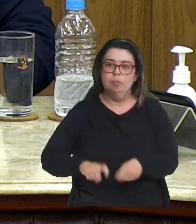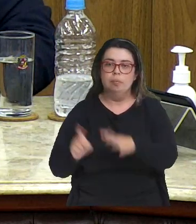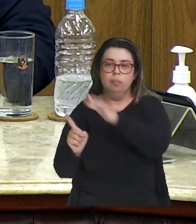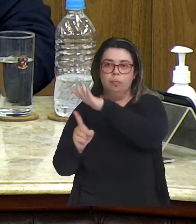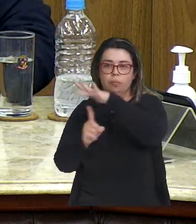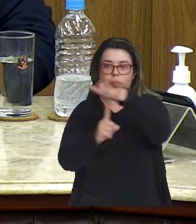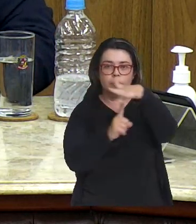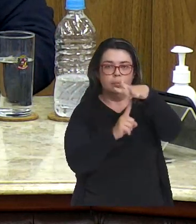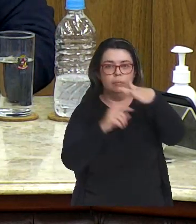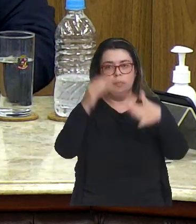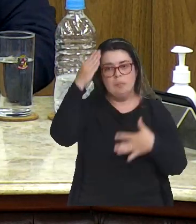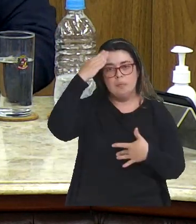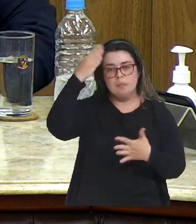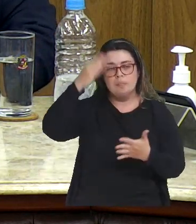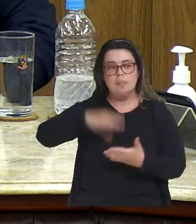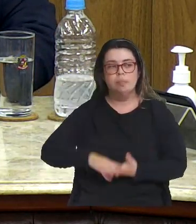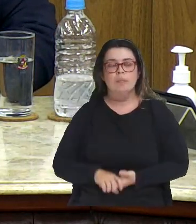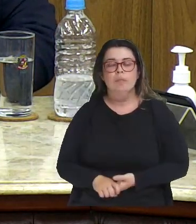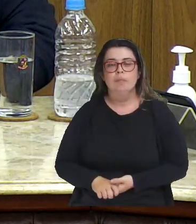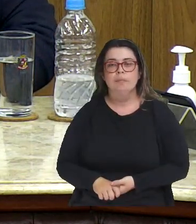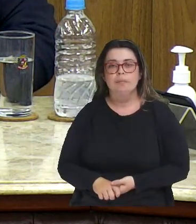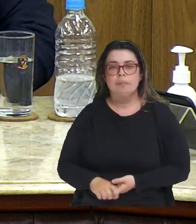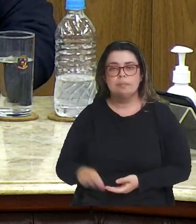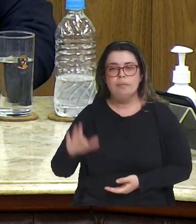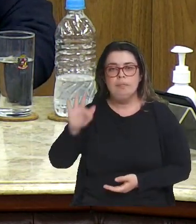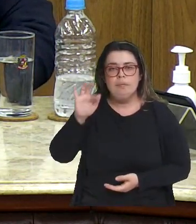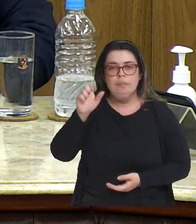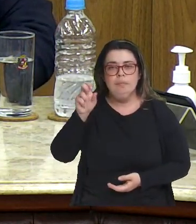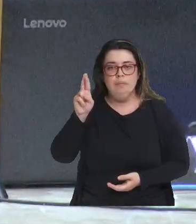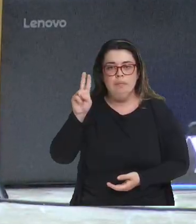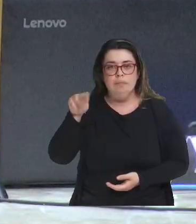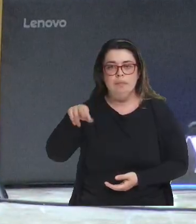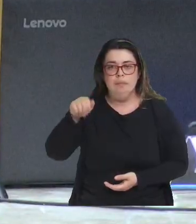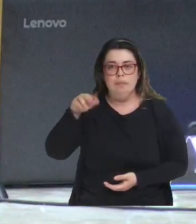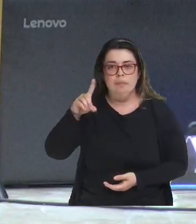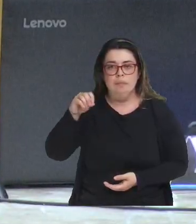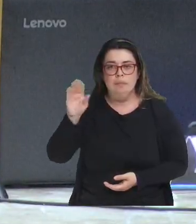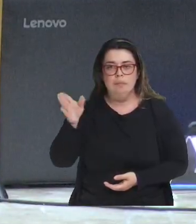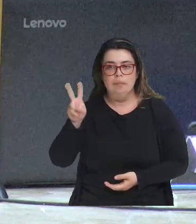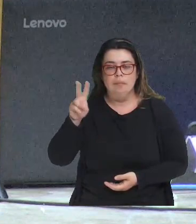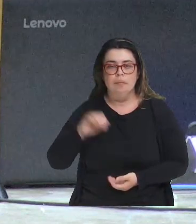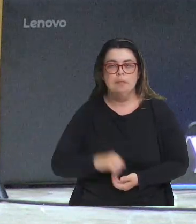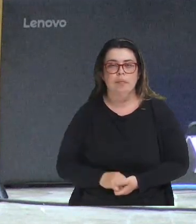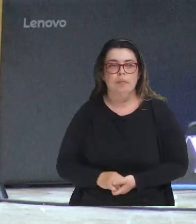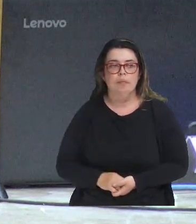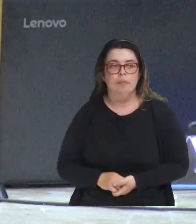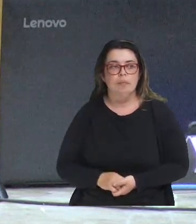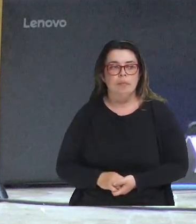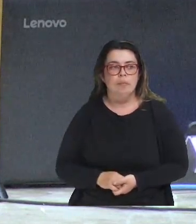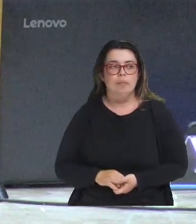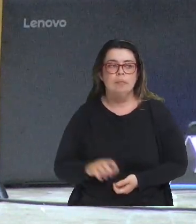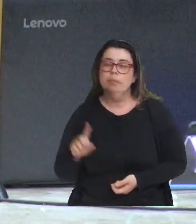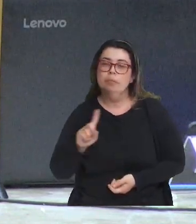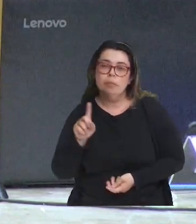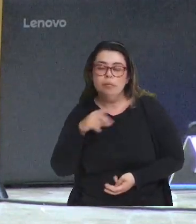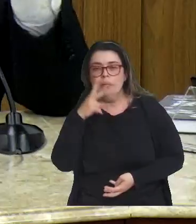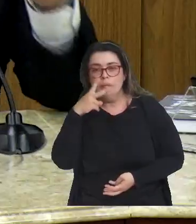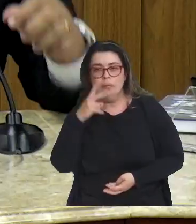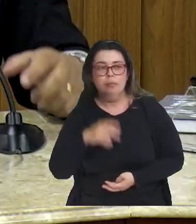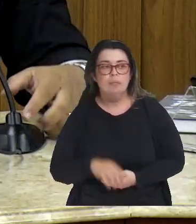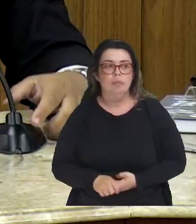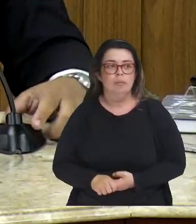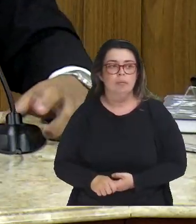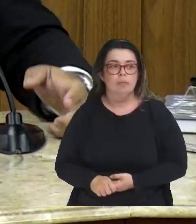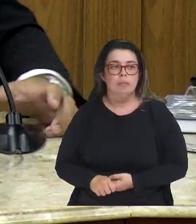Obrigado, presidente. Com a palavra o vereador Fernando Vieira para sua declaração de voto. Senhor presidente, eu vou declinar da manifestação de